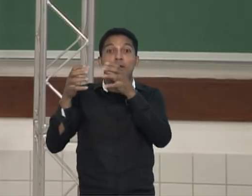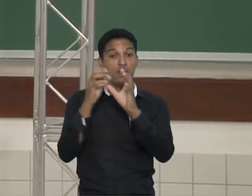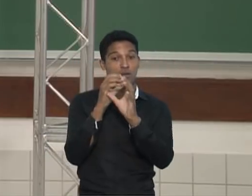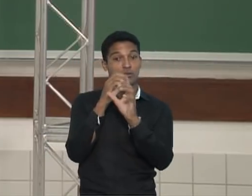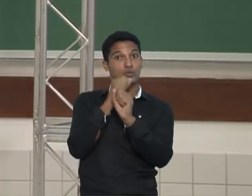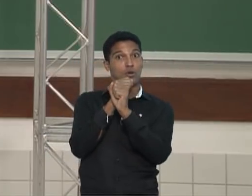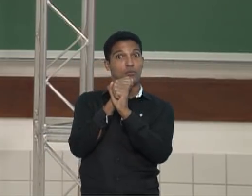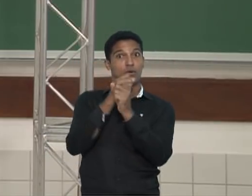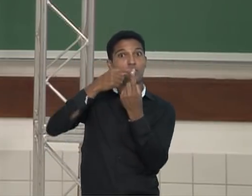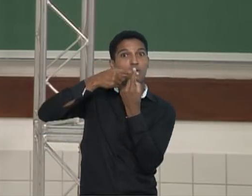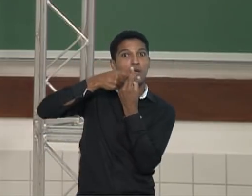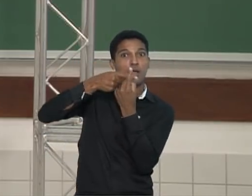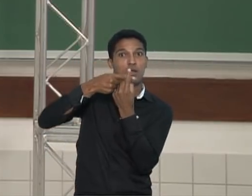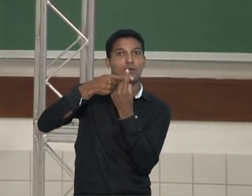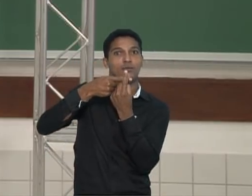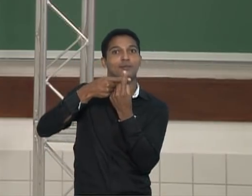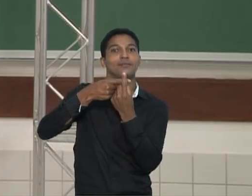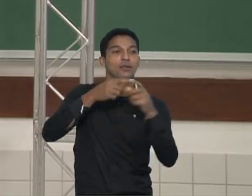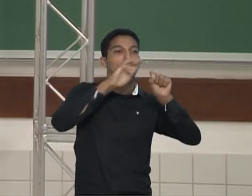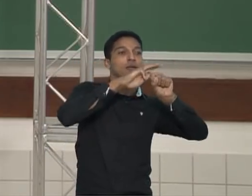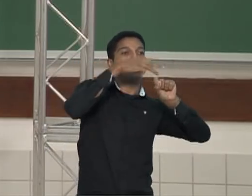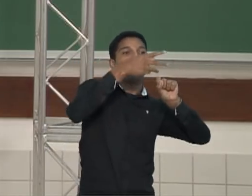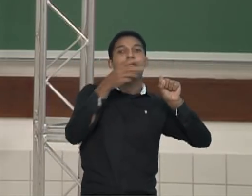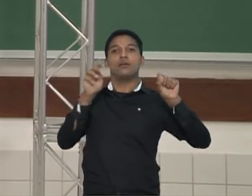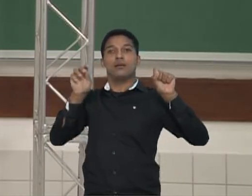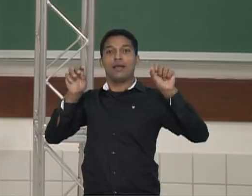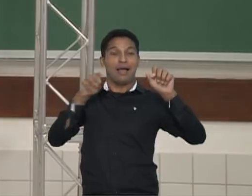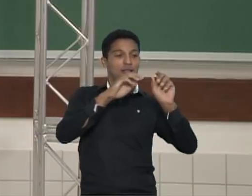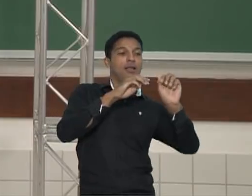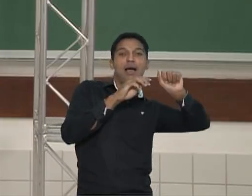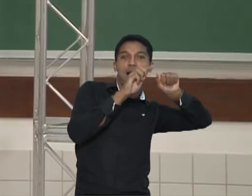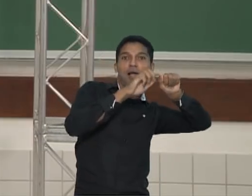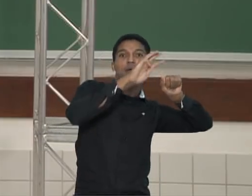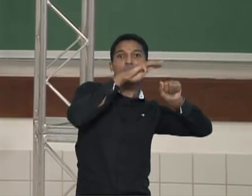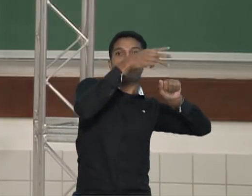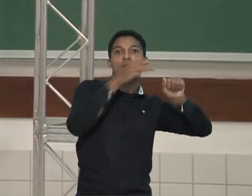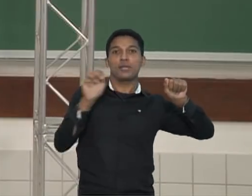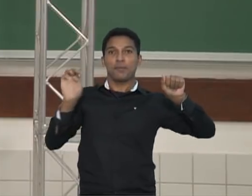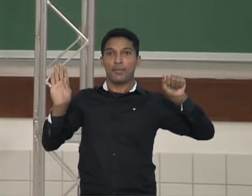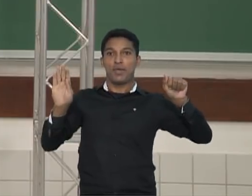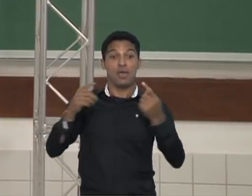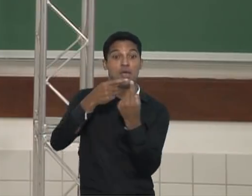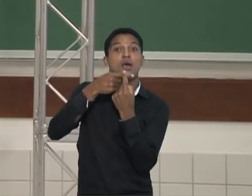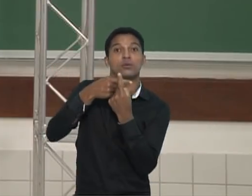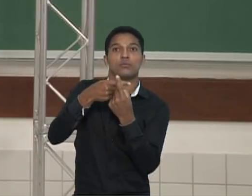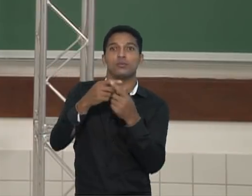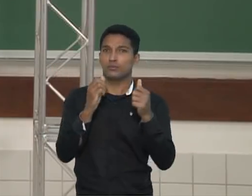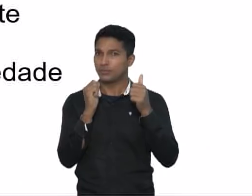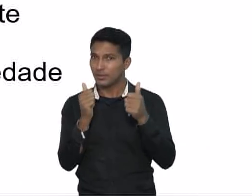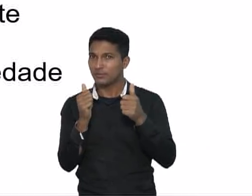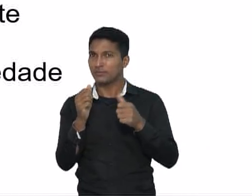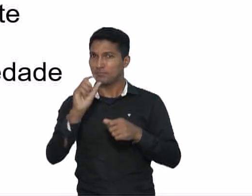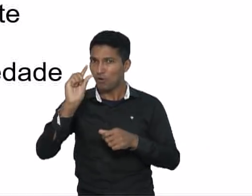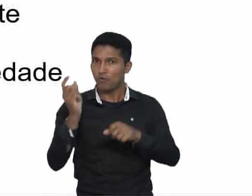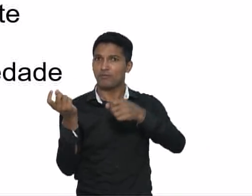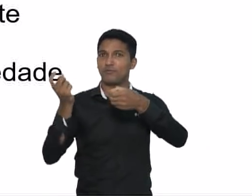volte na aula anterior, volte lá no borrão que você escreveu, né? Tá bom? E a gente já retorna.